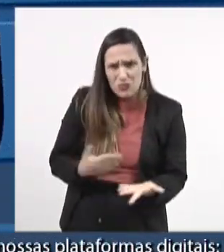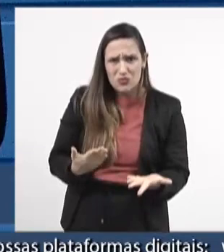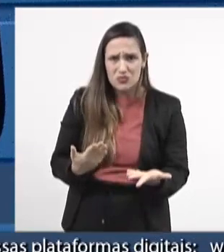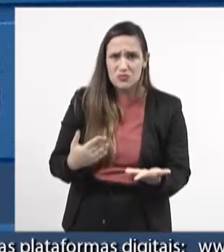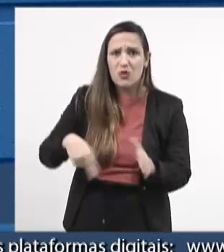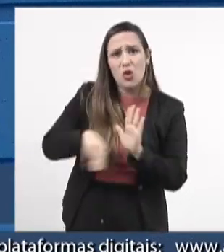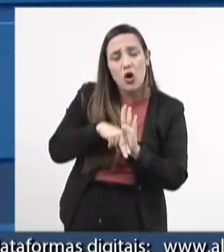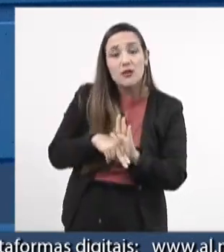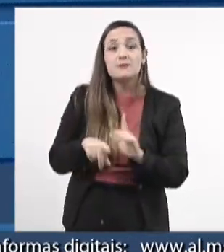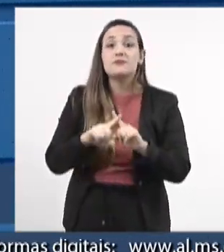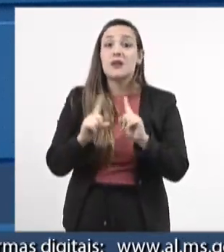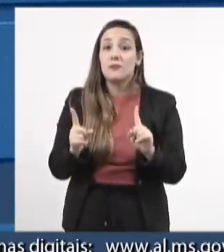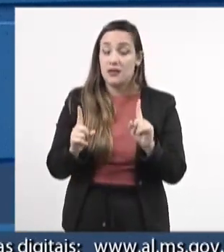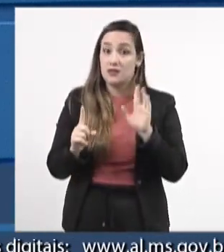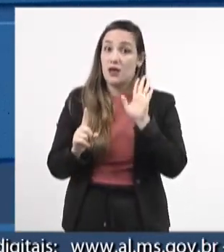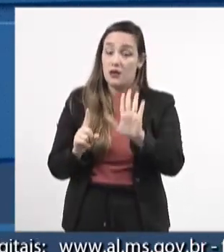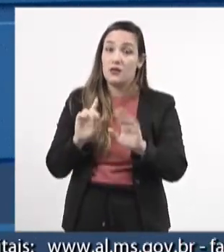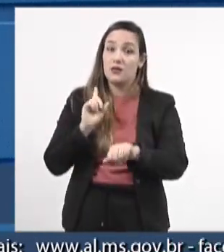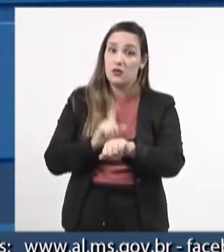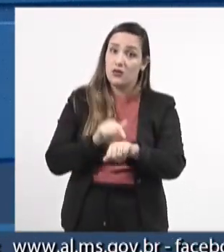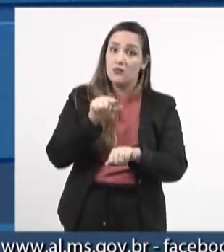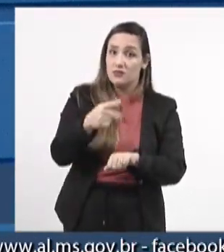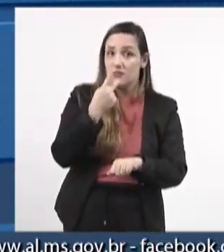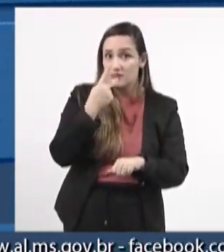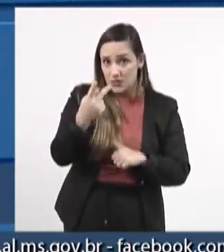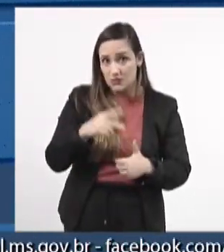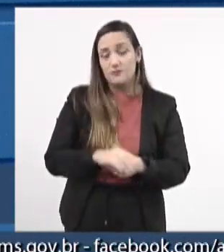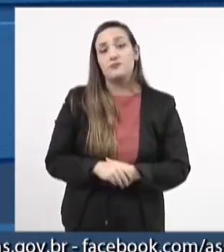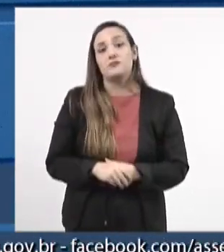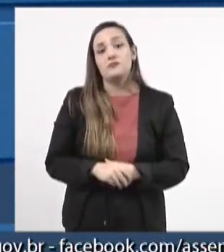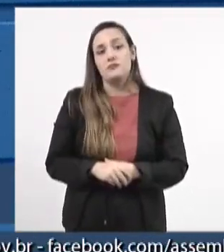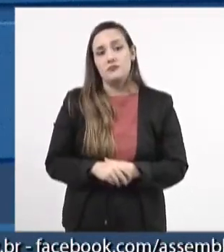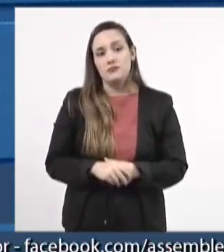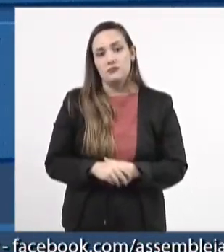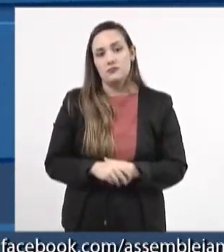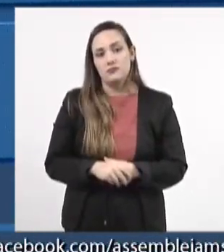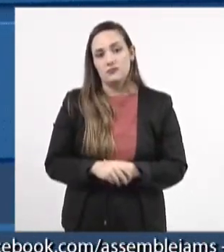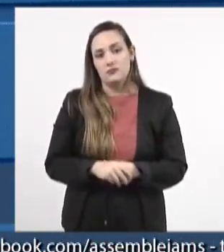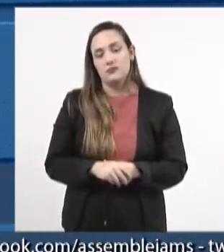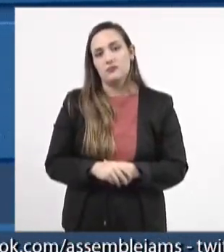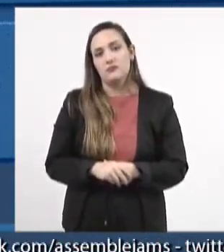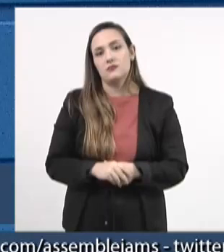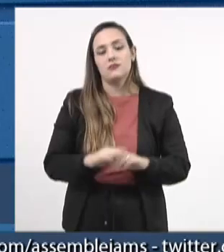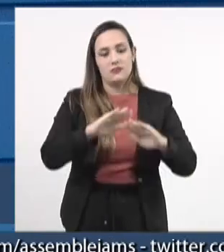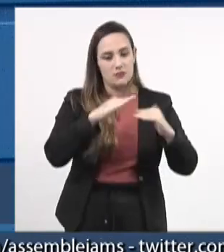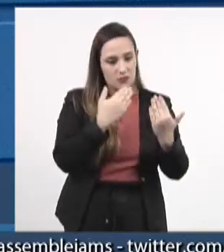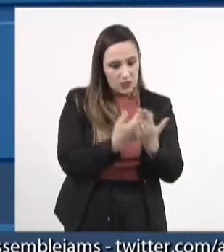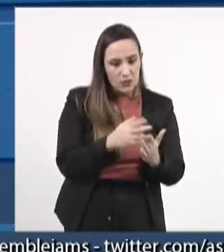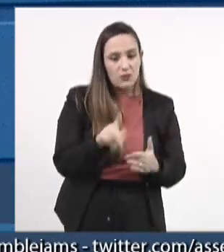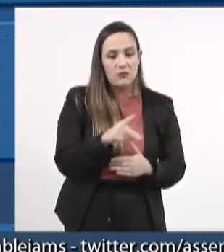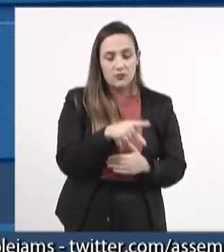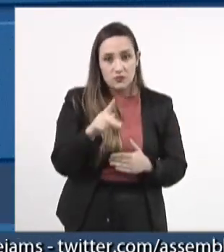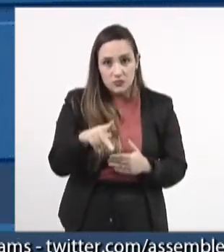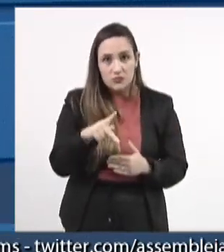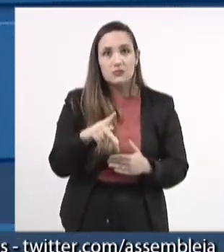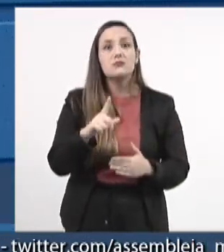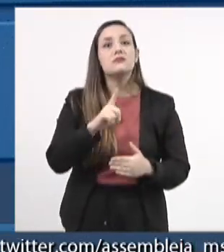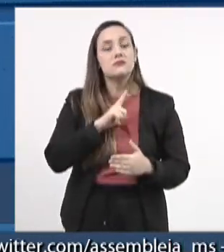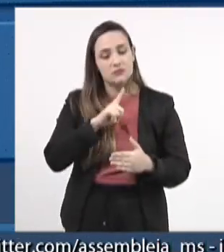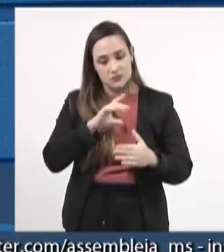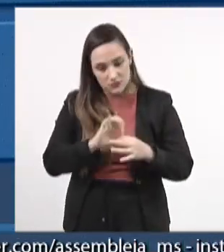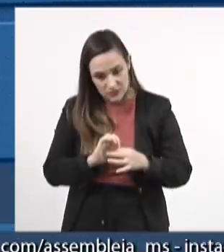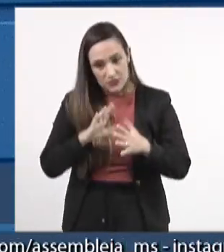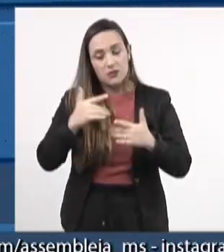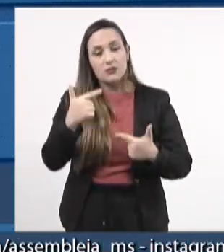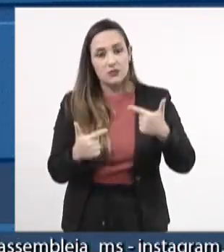mesmo? Agora, quando Vossa Excelência diz que a escola, o professor tem a liberdade de falar